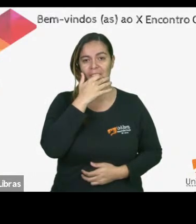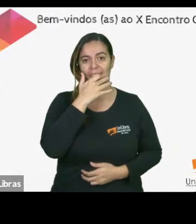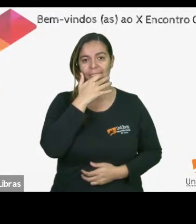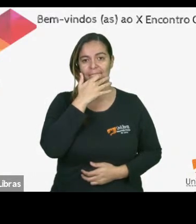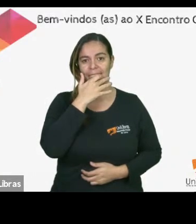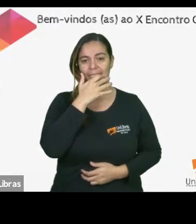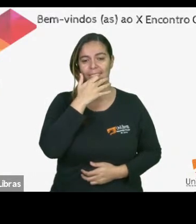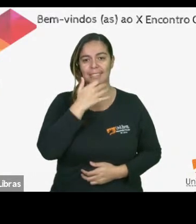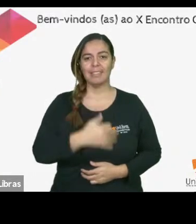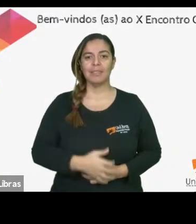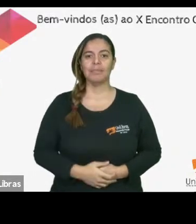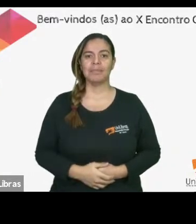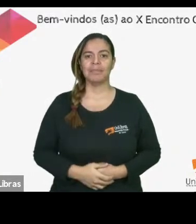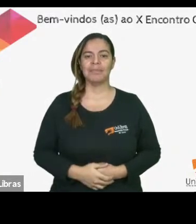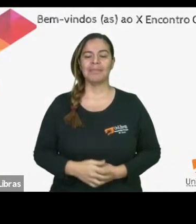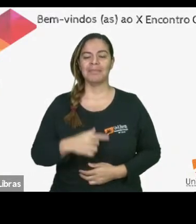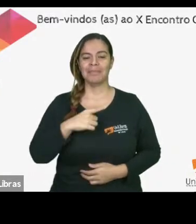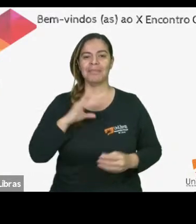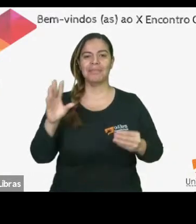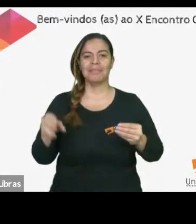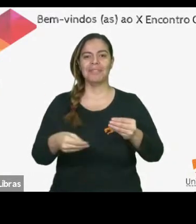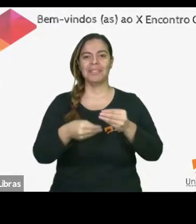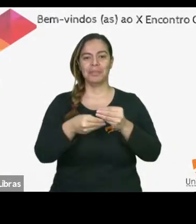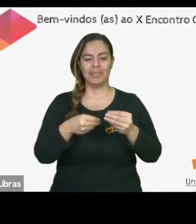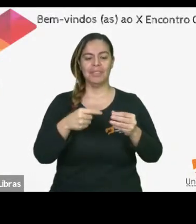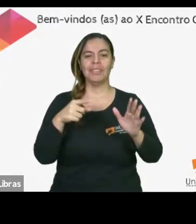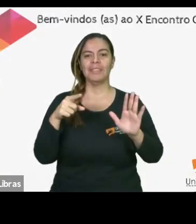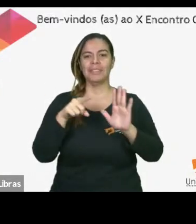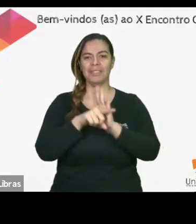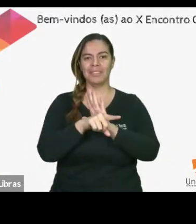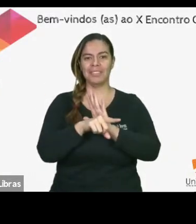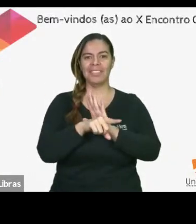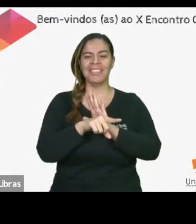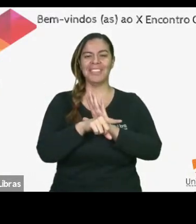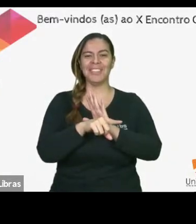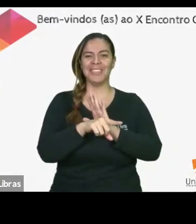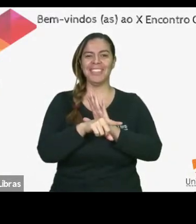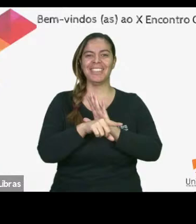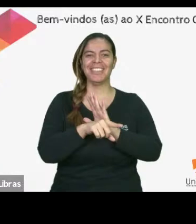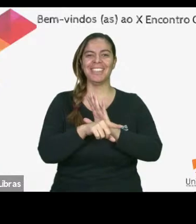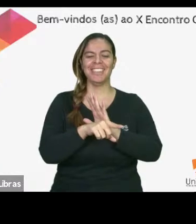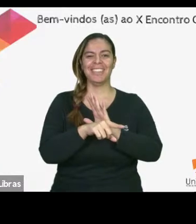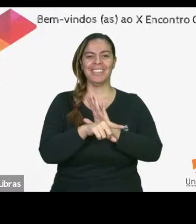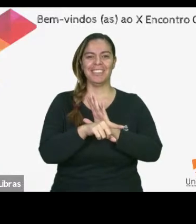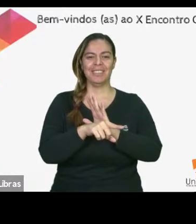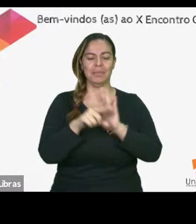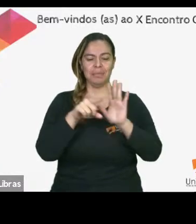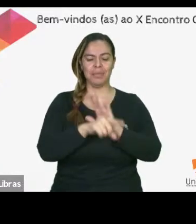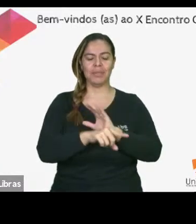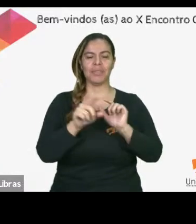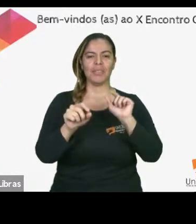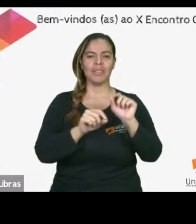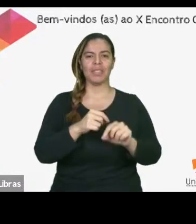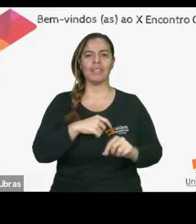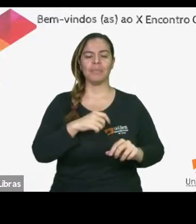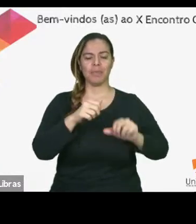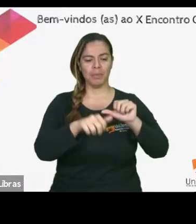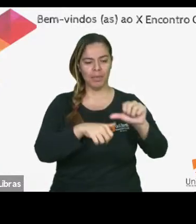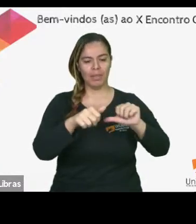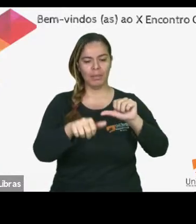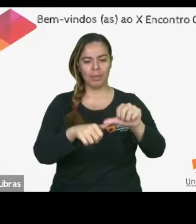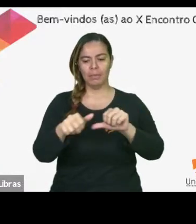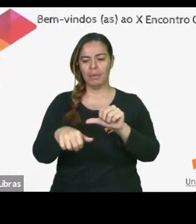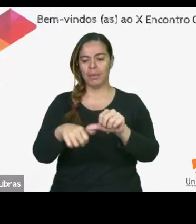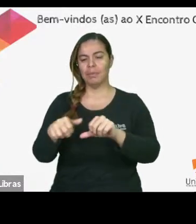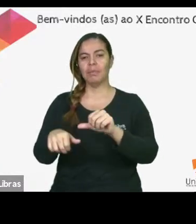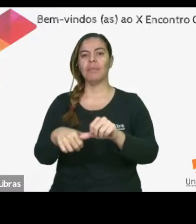Tem um comentário, uma pergunta da Eliana. Só há mudanças e interferências